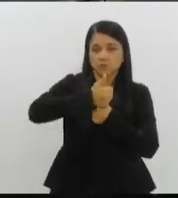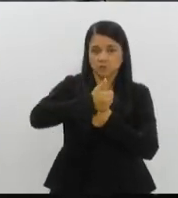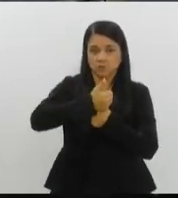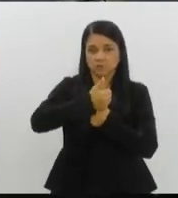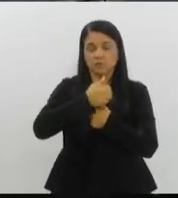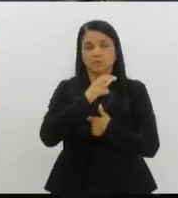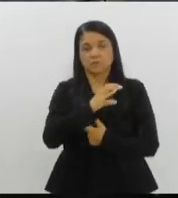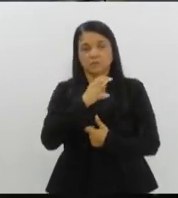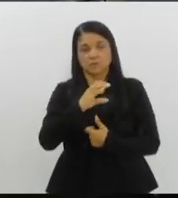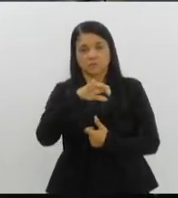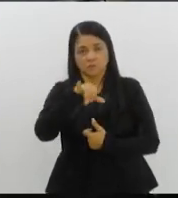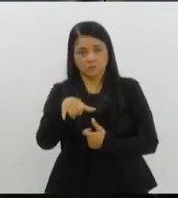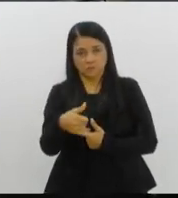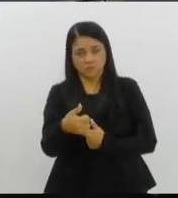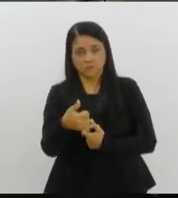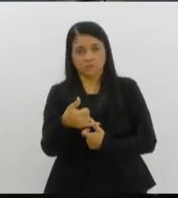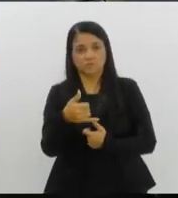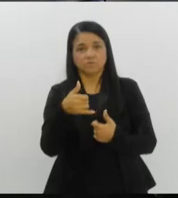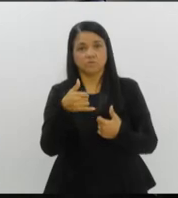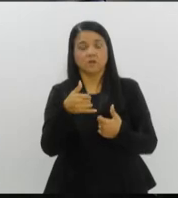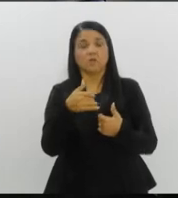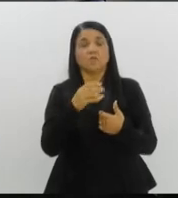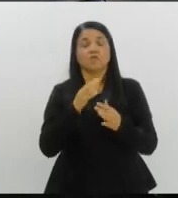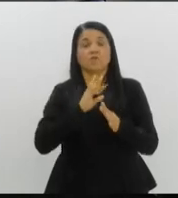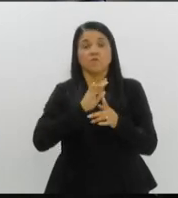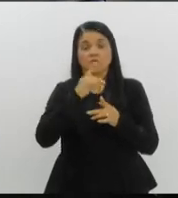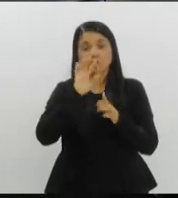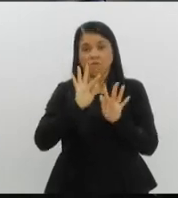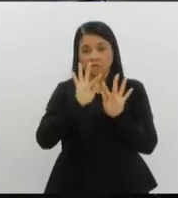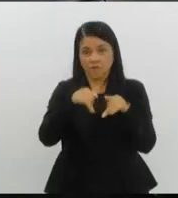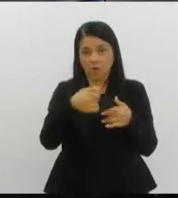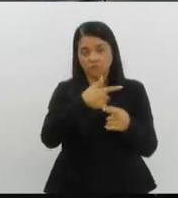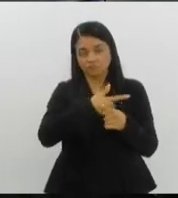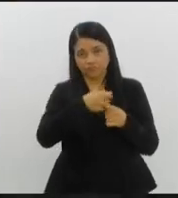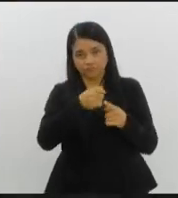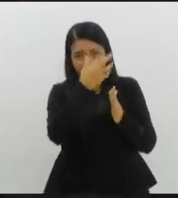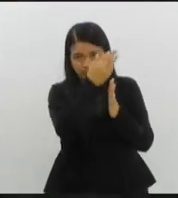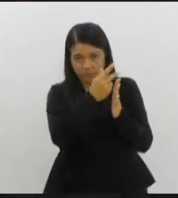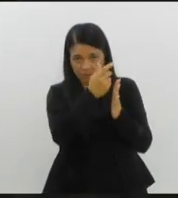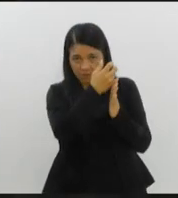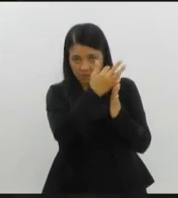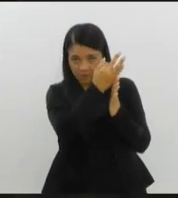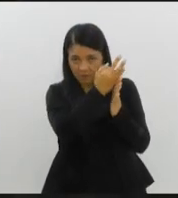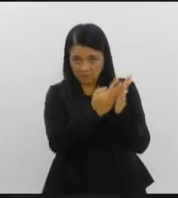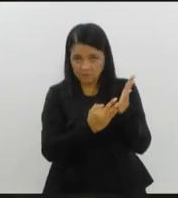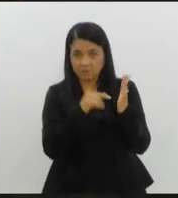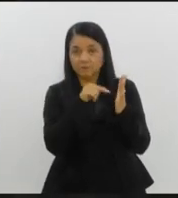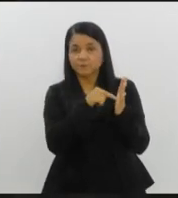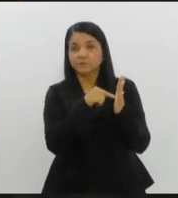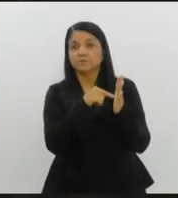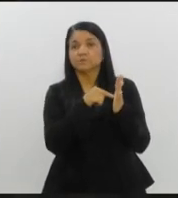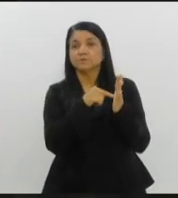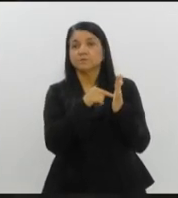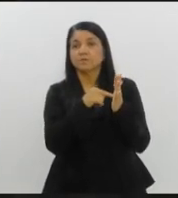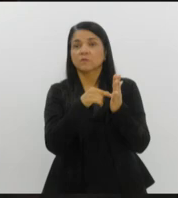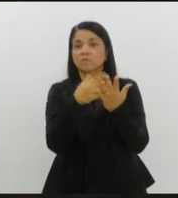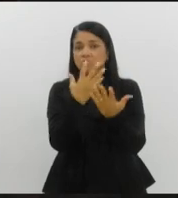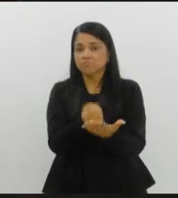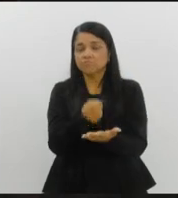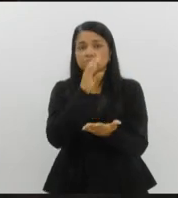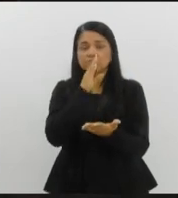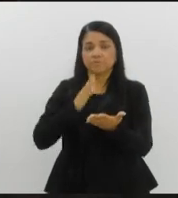da CCJ, o senhor, conforme a final de redação, os senhores que aprovam permaneçam como estão, aprovado.